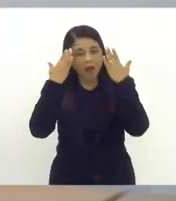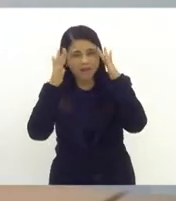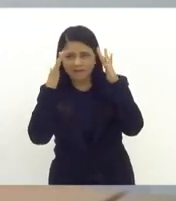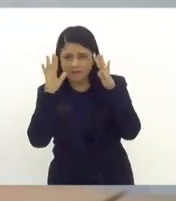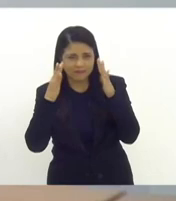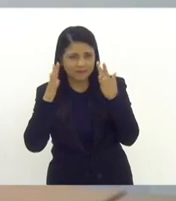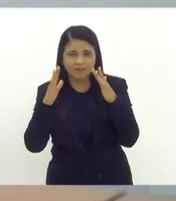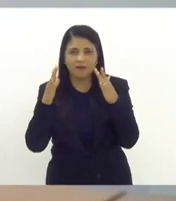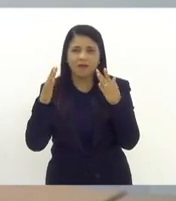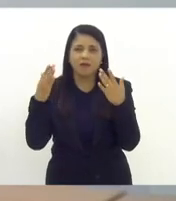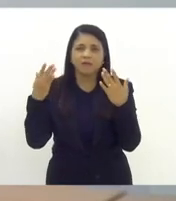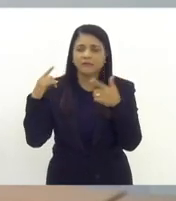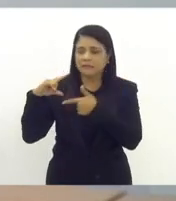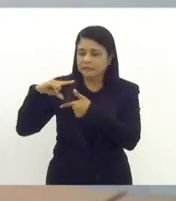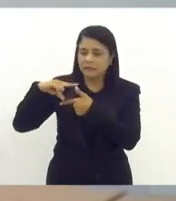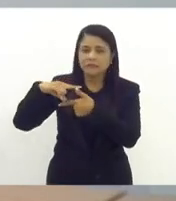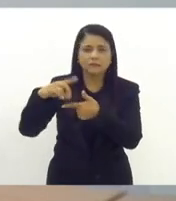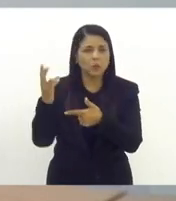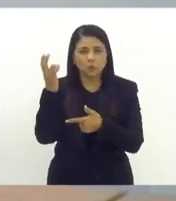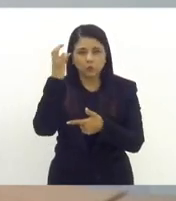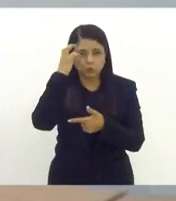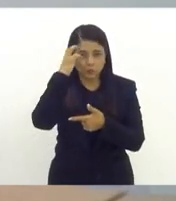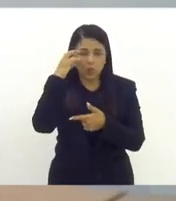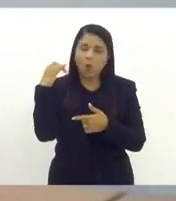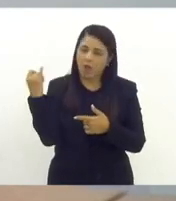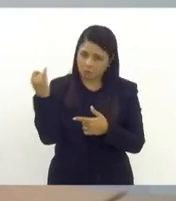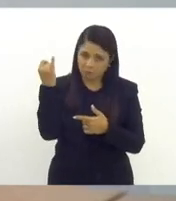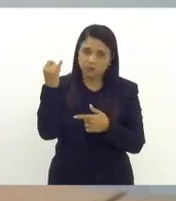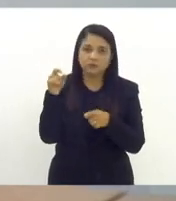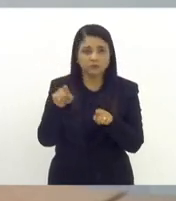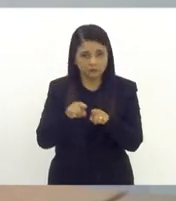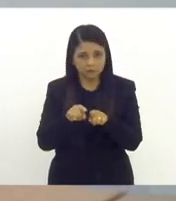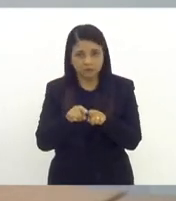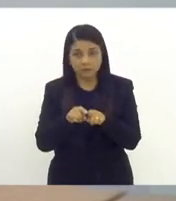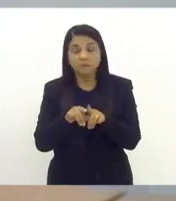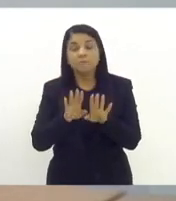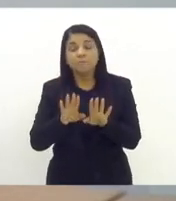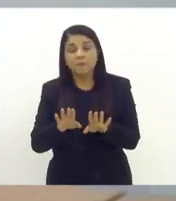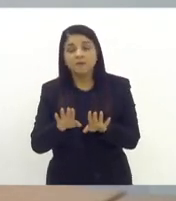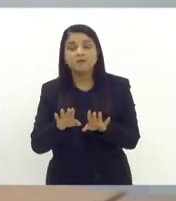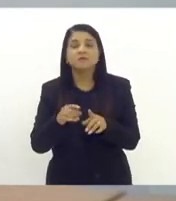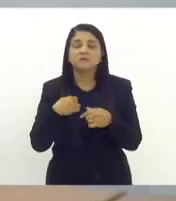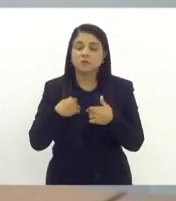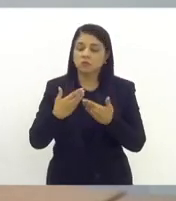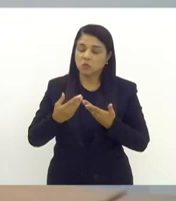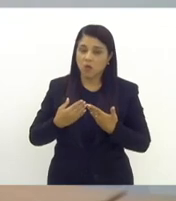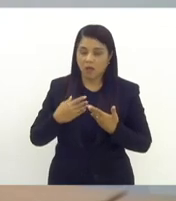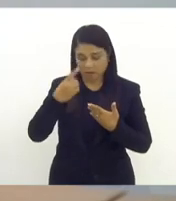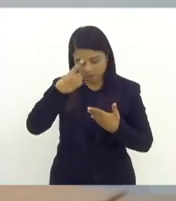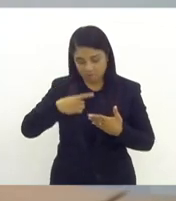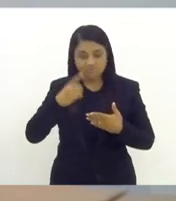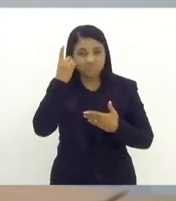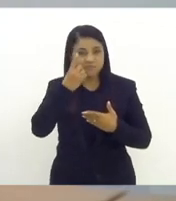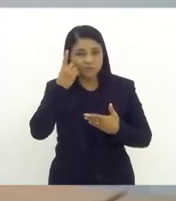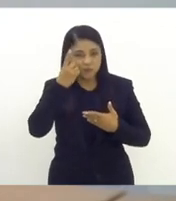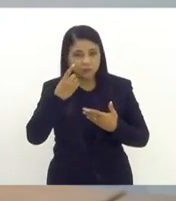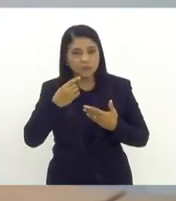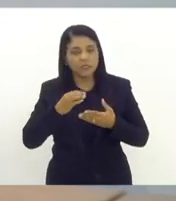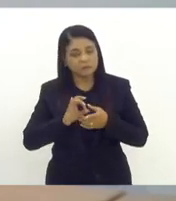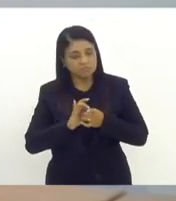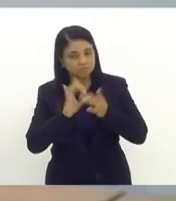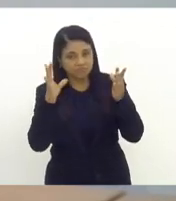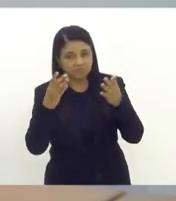questão da tradição cultural que já seria muito importante então aí a disposição de vocês né